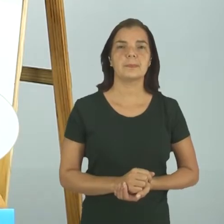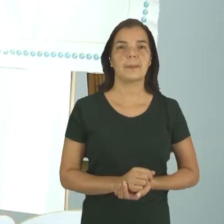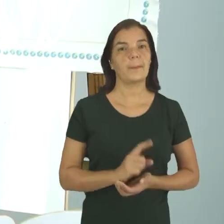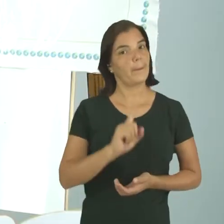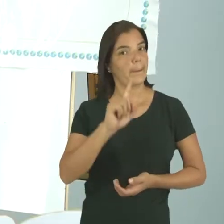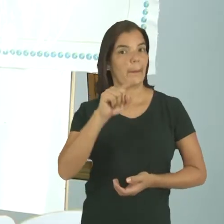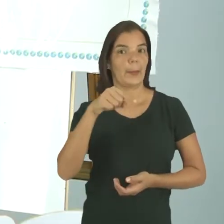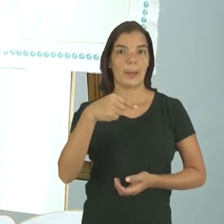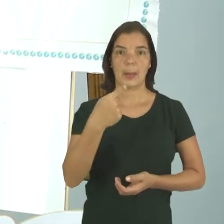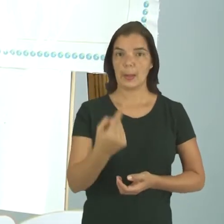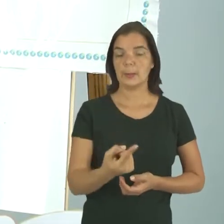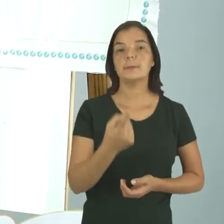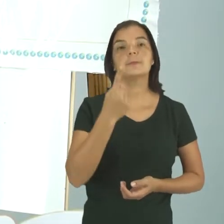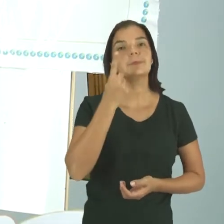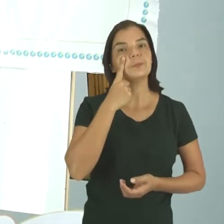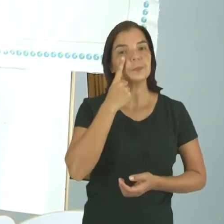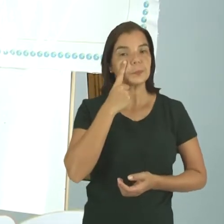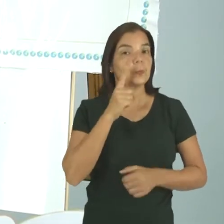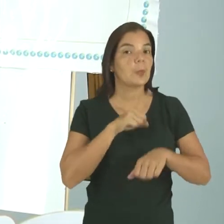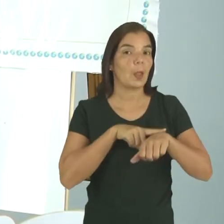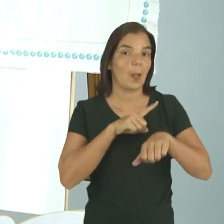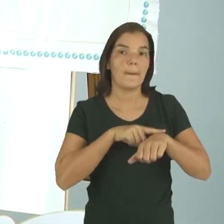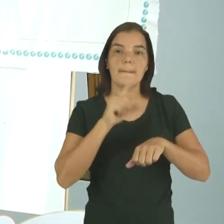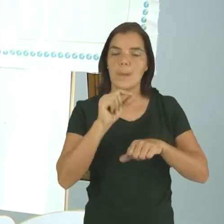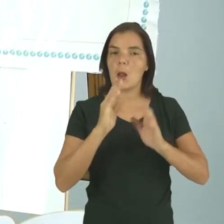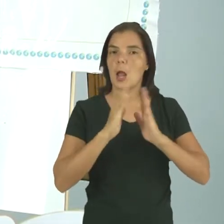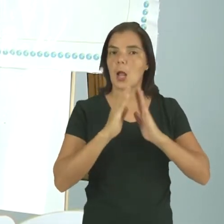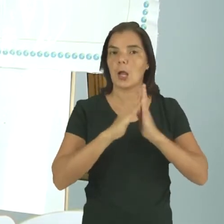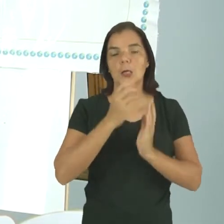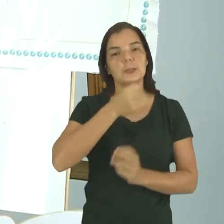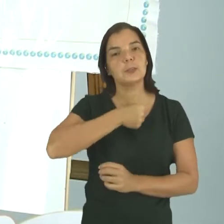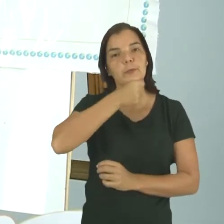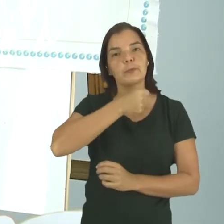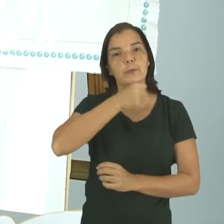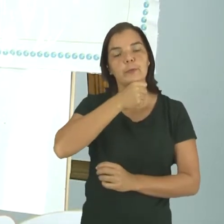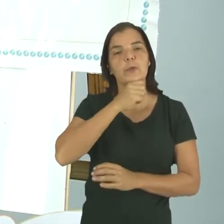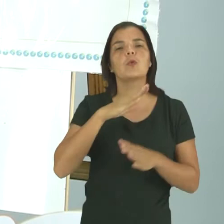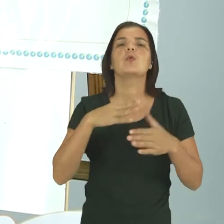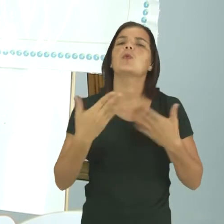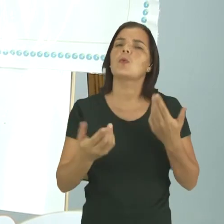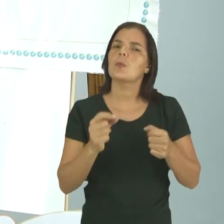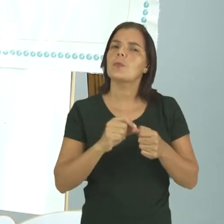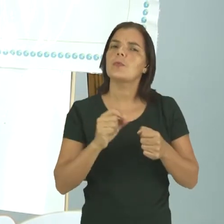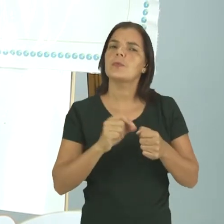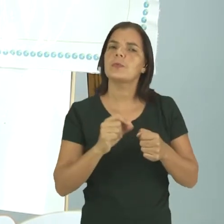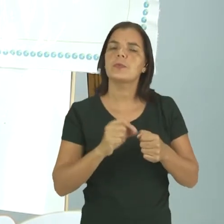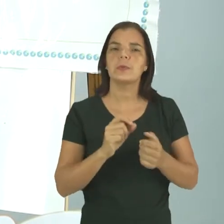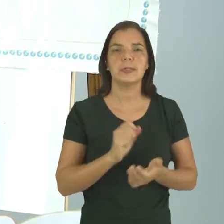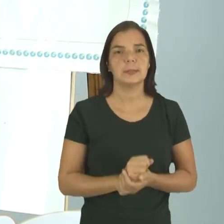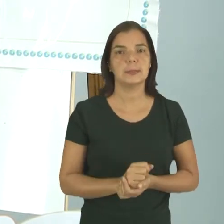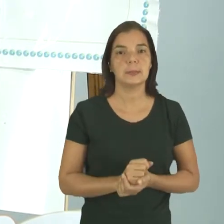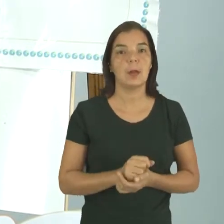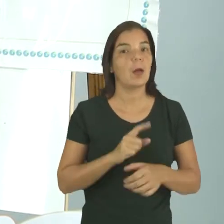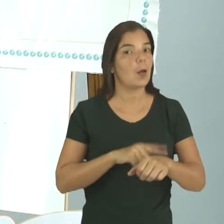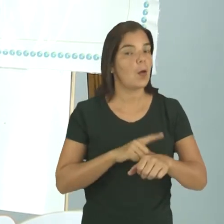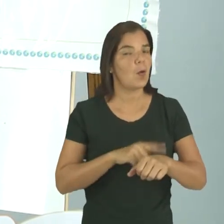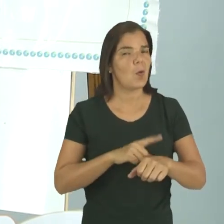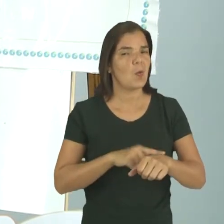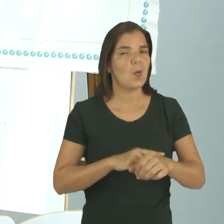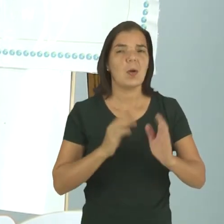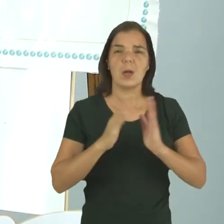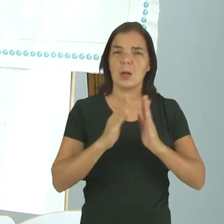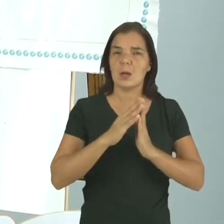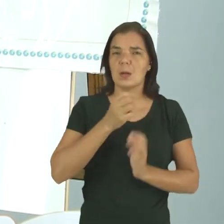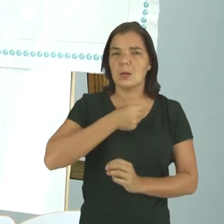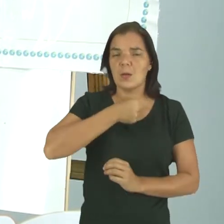Daqui a pouco vamos na casa da vovó. Quando que Cauê fez isso? Daqui a pouco vamos na